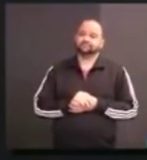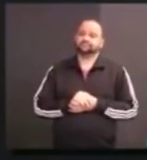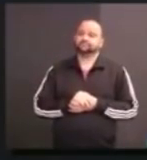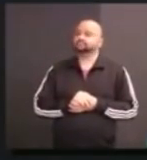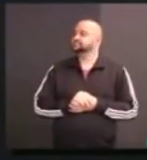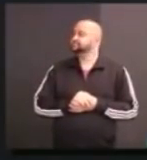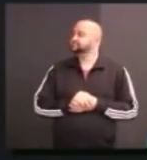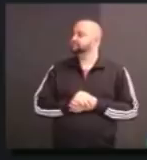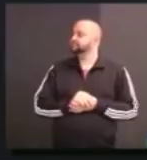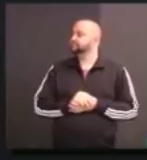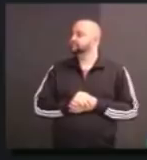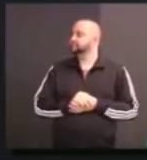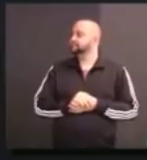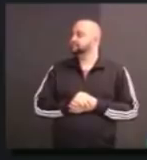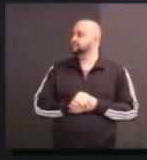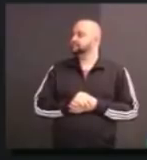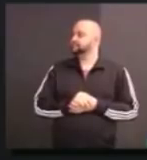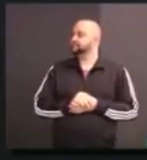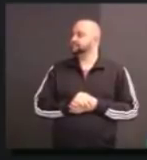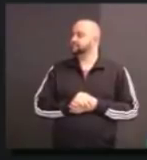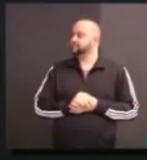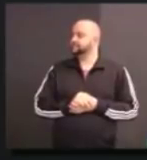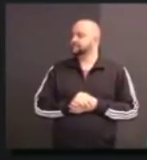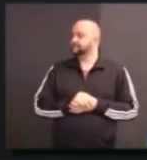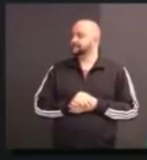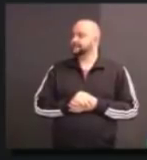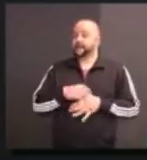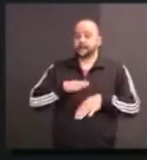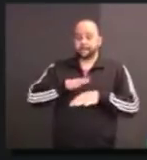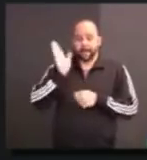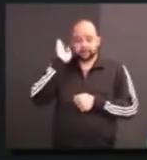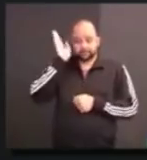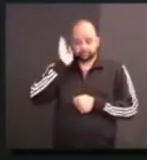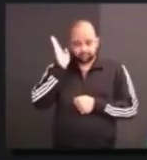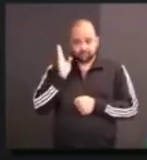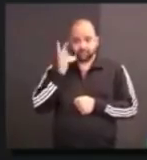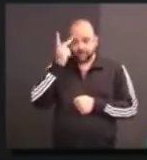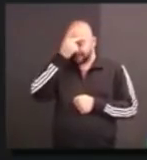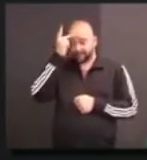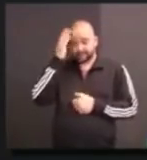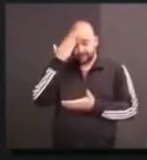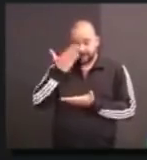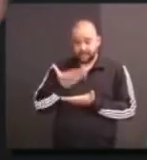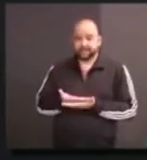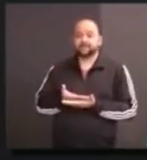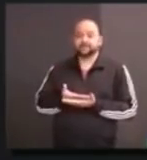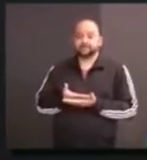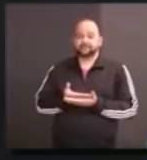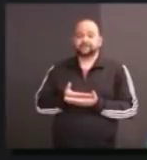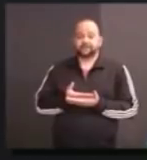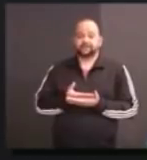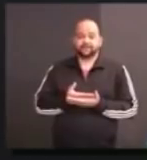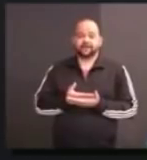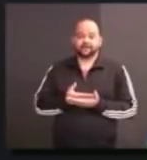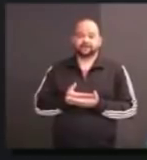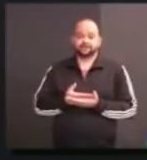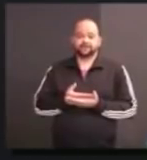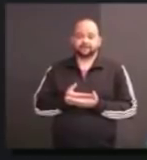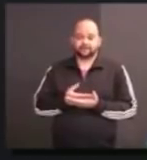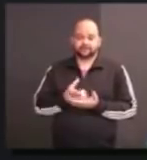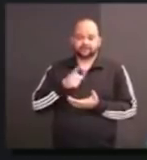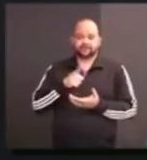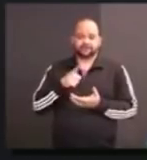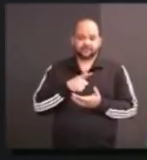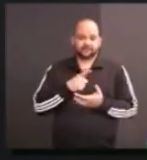É só sendo muito besta mesmo. E mais besta ainda acreditando que vai para a caridade.